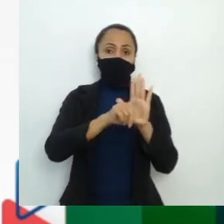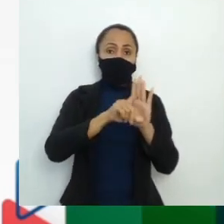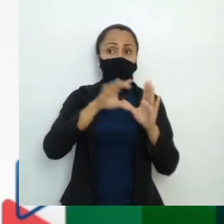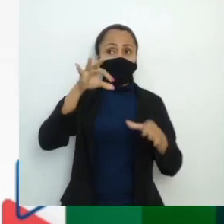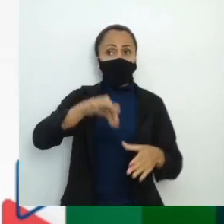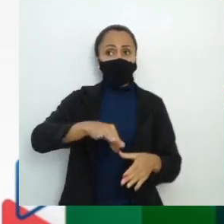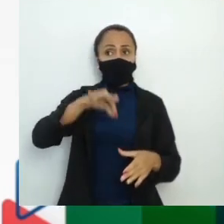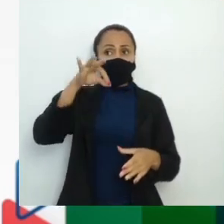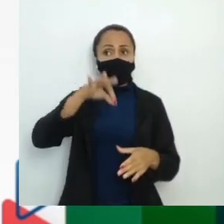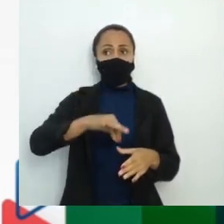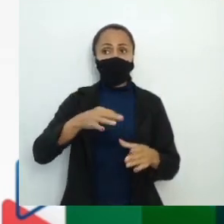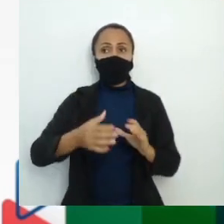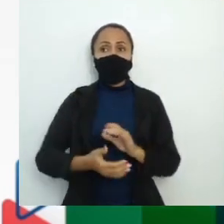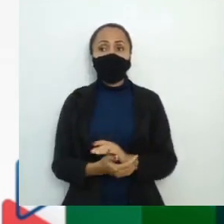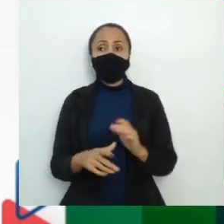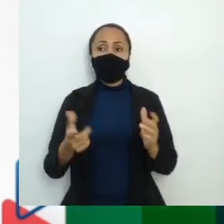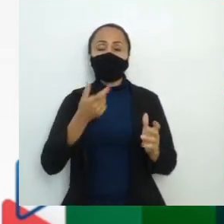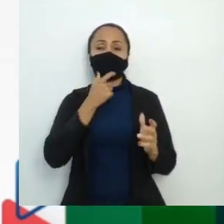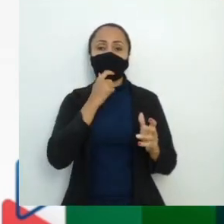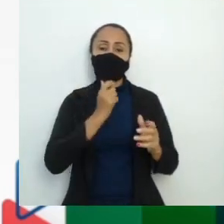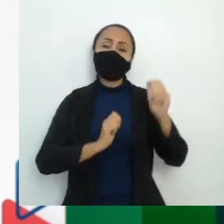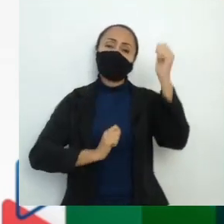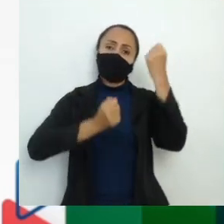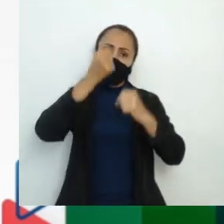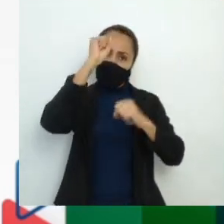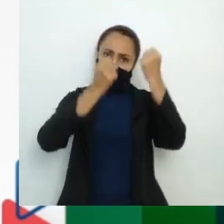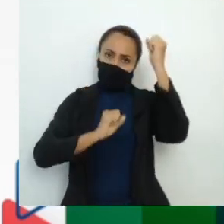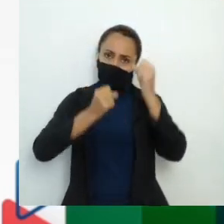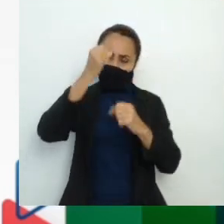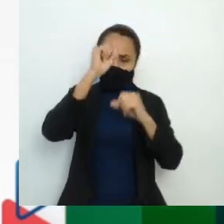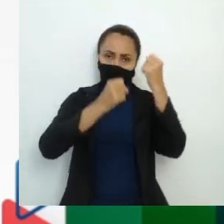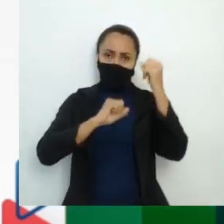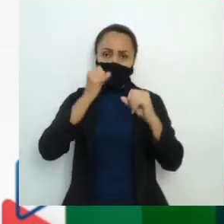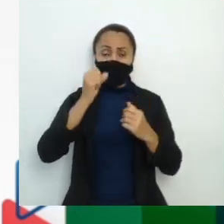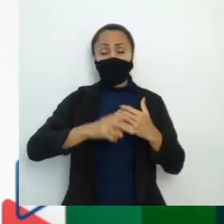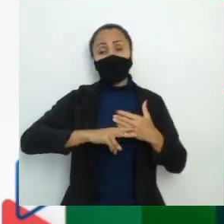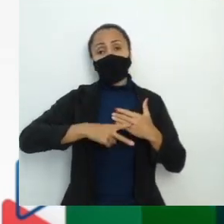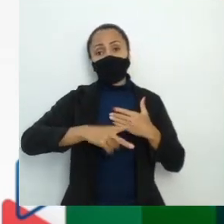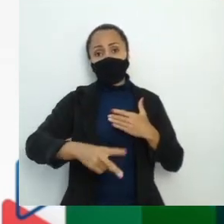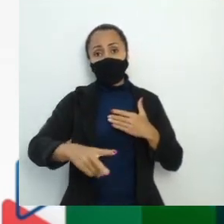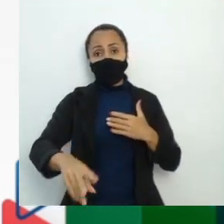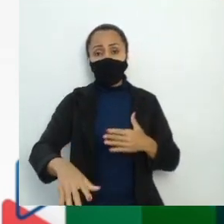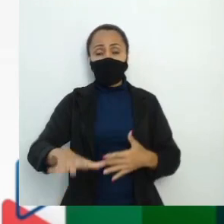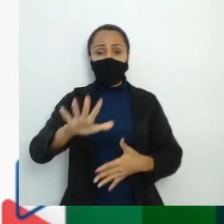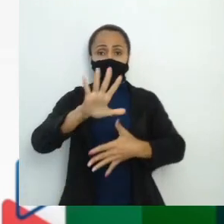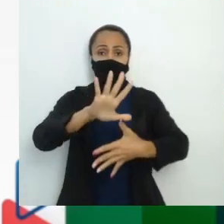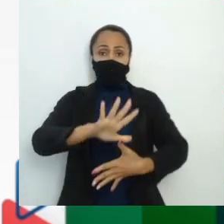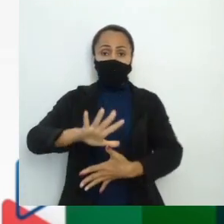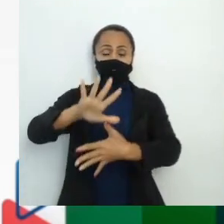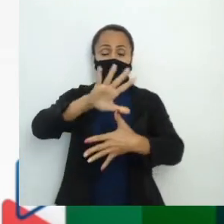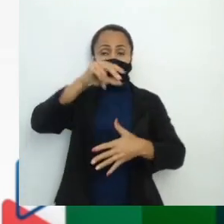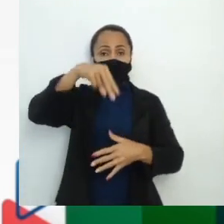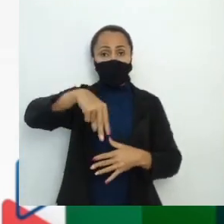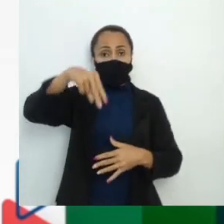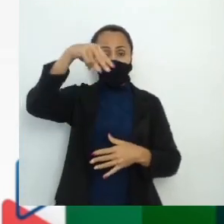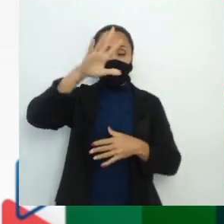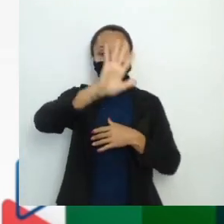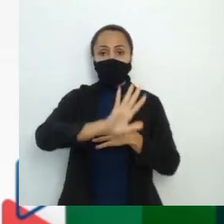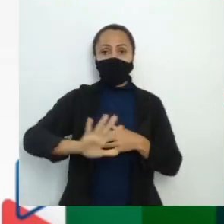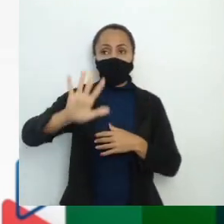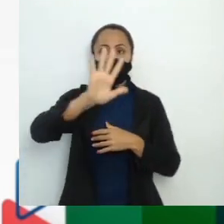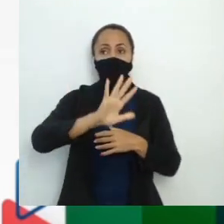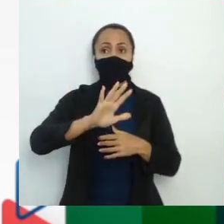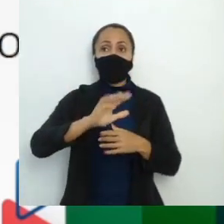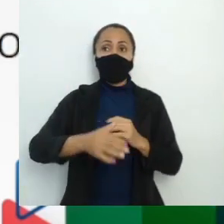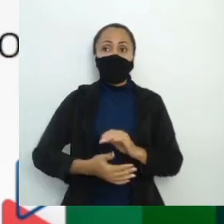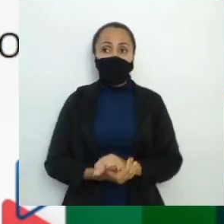da Inglaterra estar se industrializando e, consequentemente, a América do Norte, que era uma colônia inglesa, essa América do Norte que sempre foi